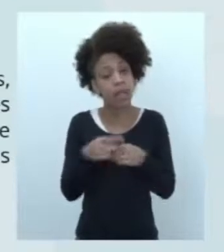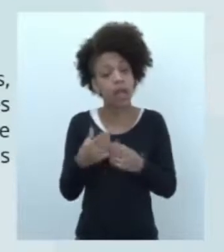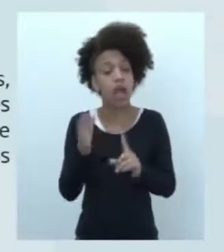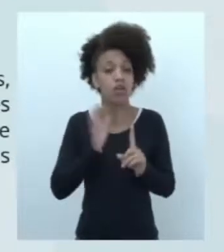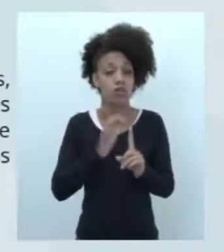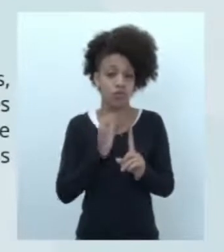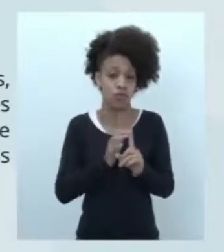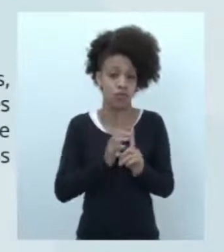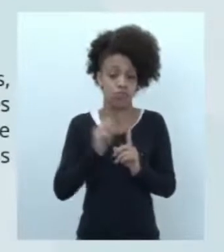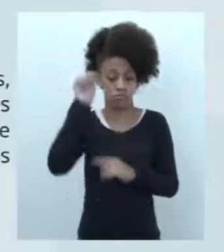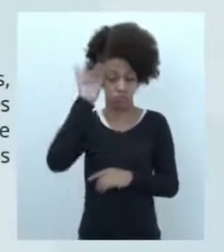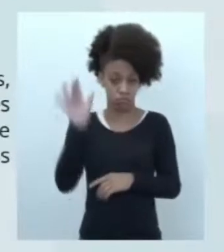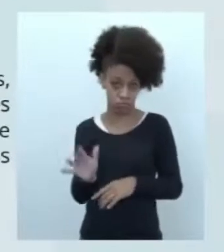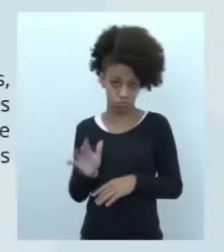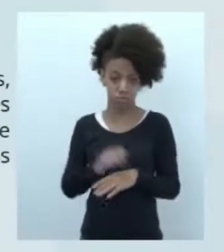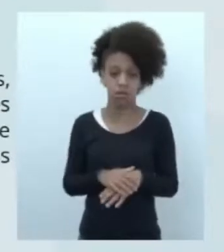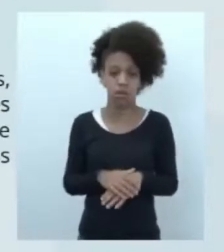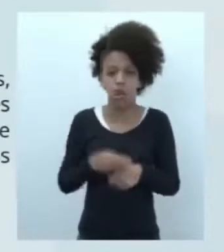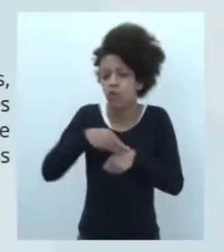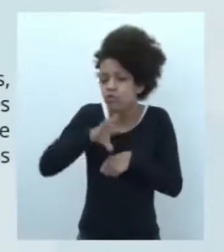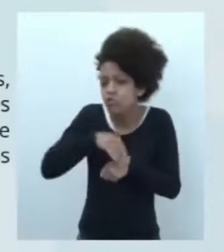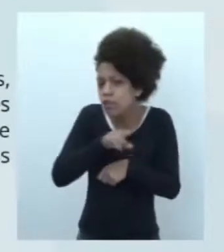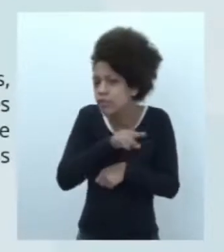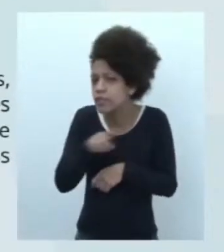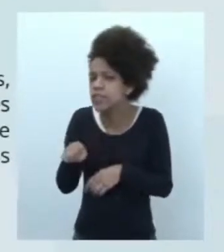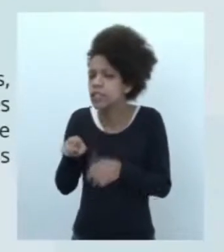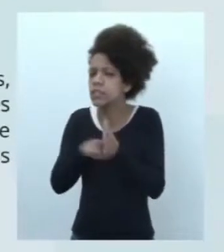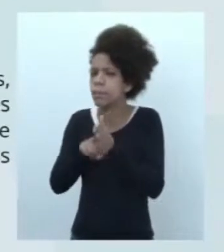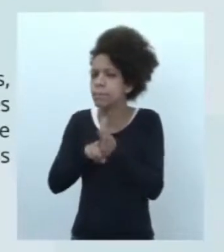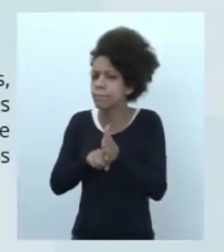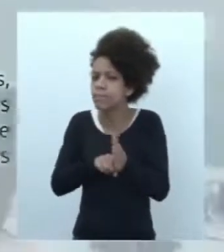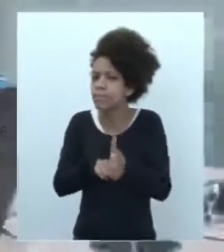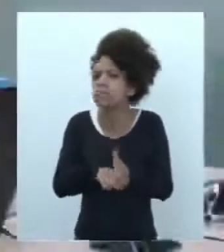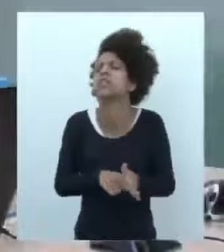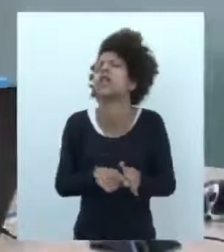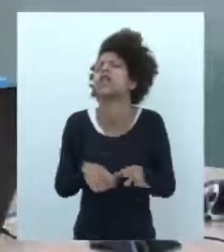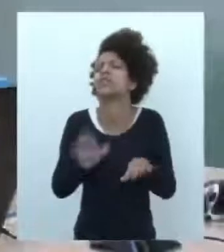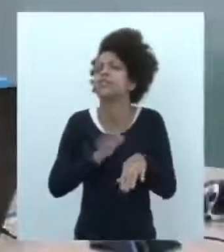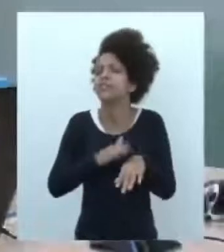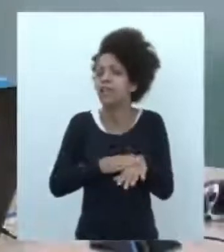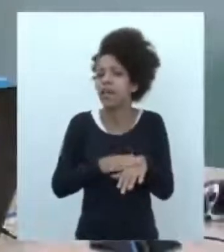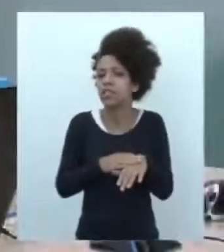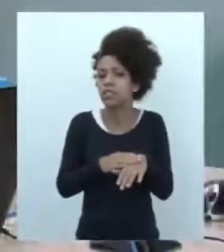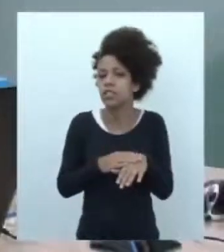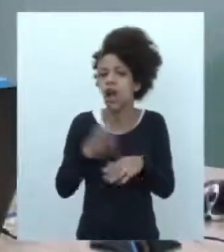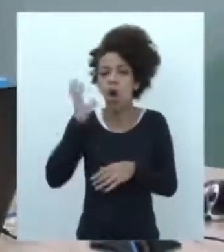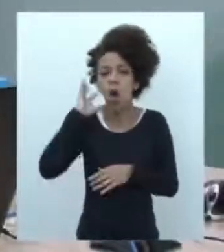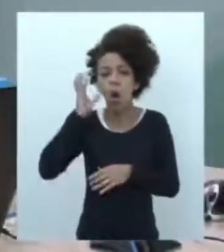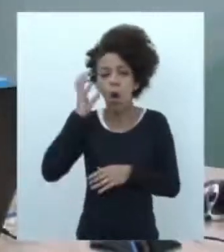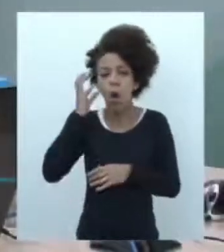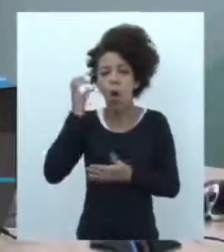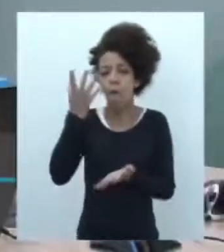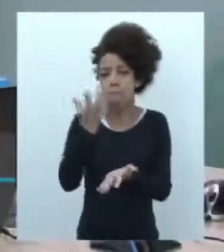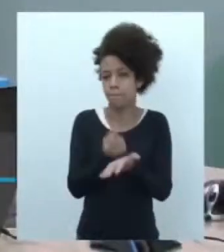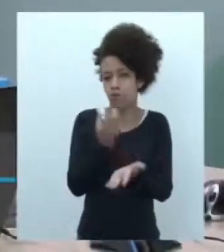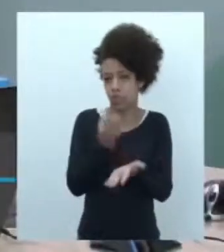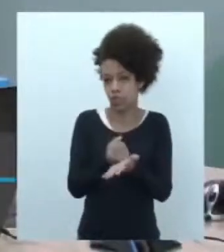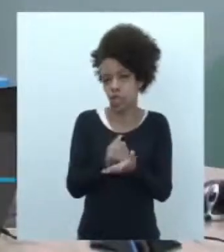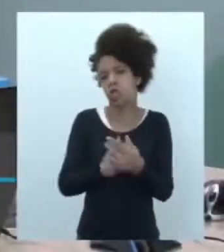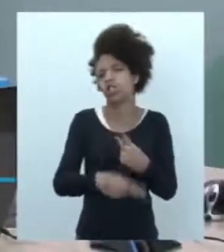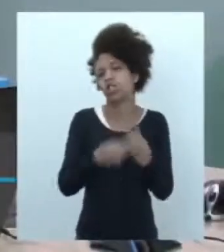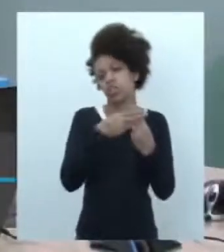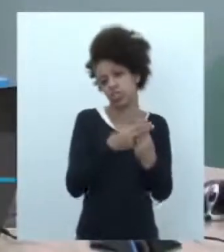influências africanas. A gente está sugerindo que você pesquise sobre isso e faça um podcast, né, e coloque a